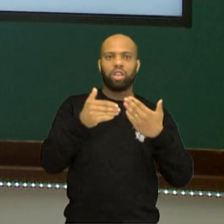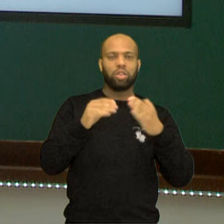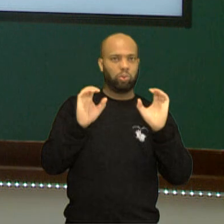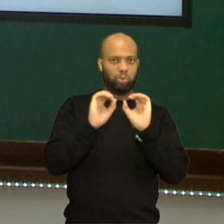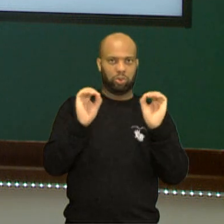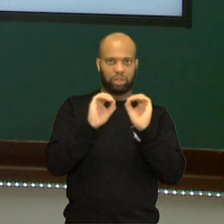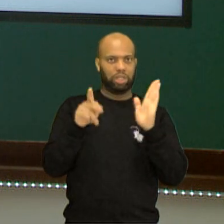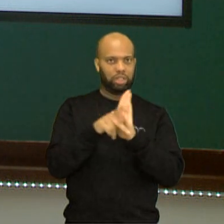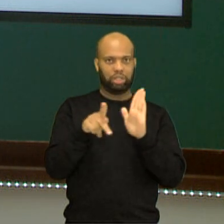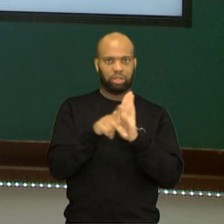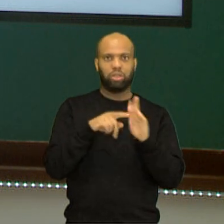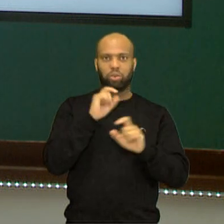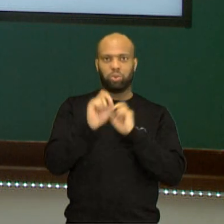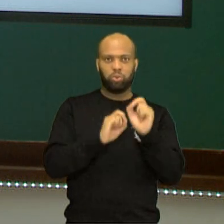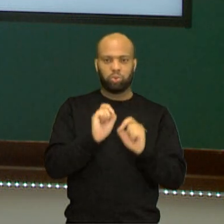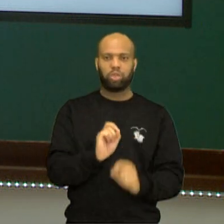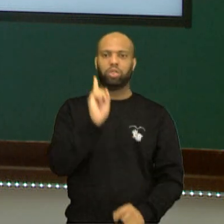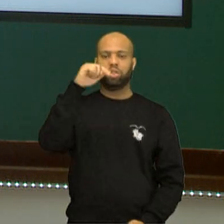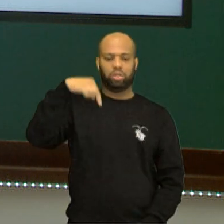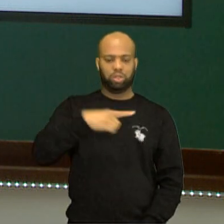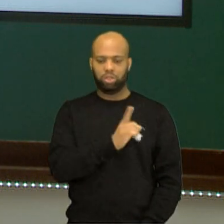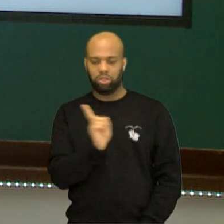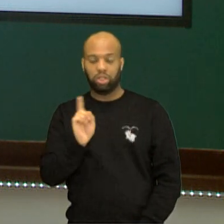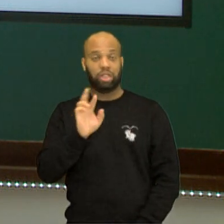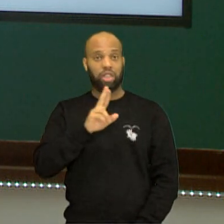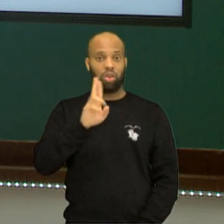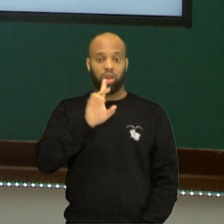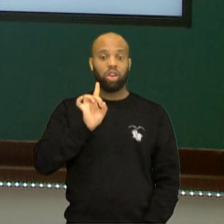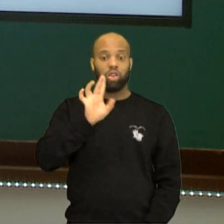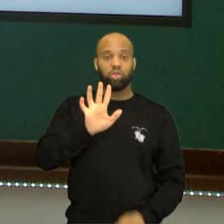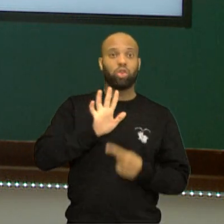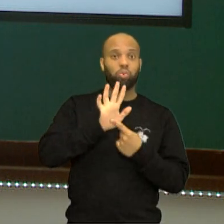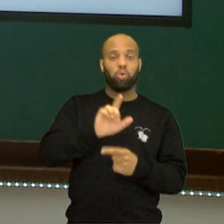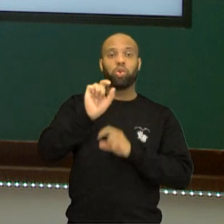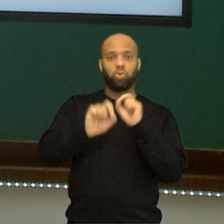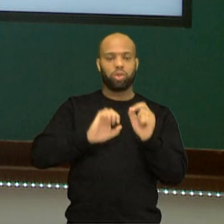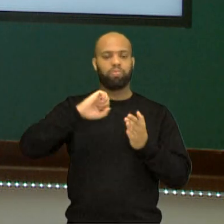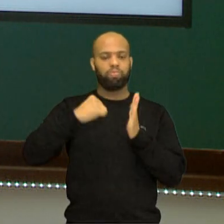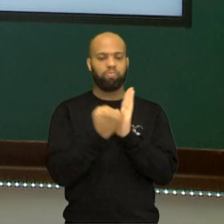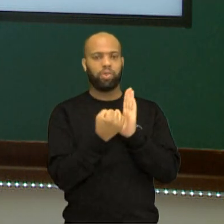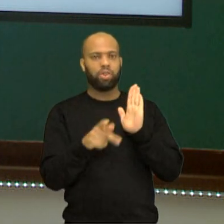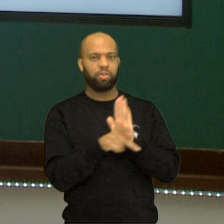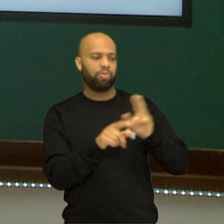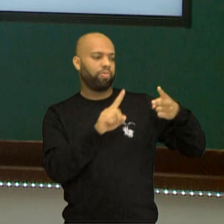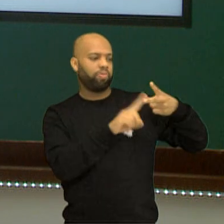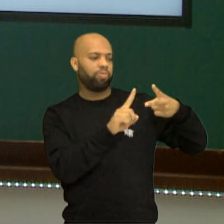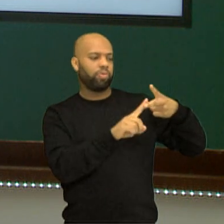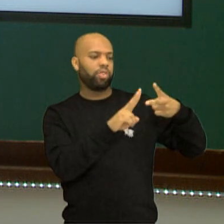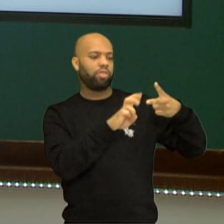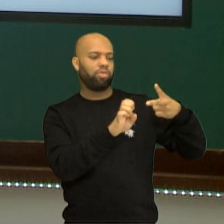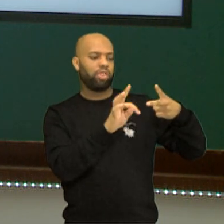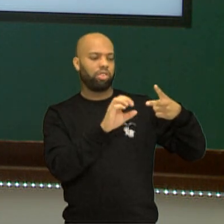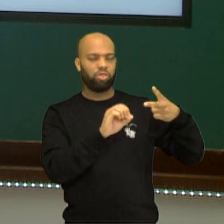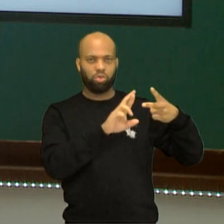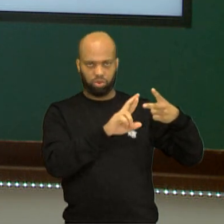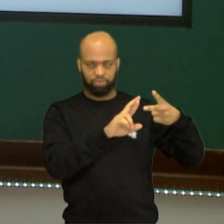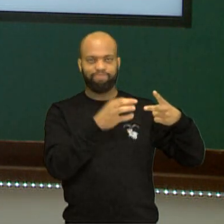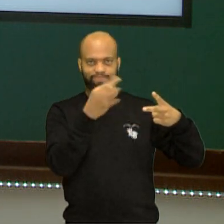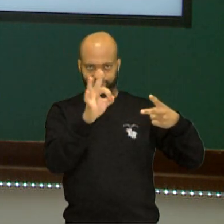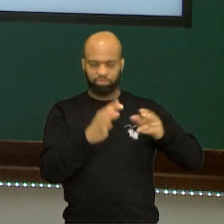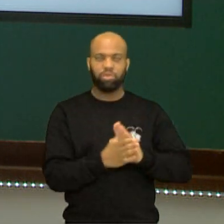direção, não fala nada sobre sentido, nada disso. Ele é apenas uma simbologia, é só para dizer que aquilo é uma grandeza vetorial. Ou